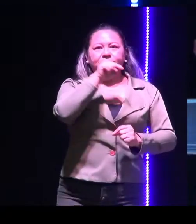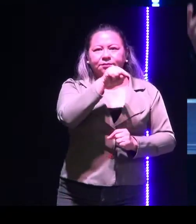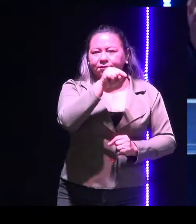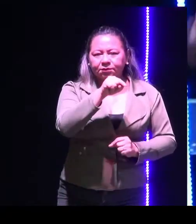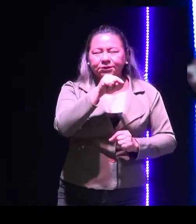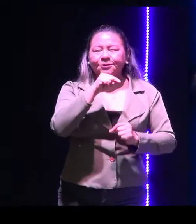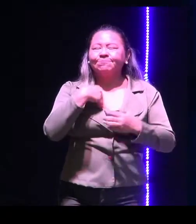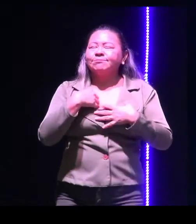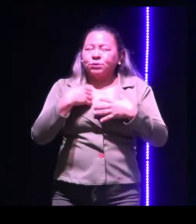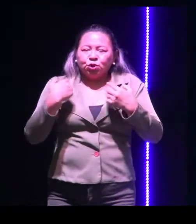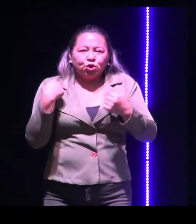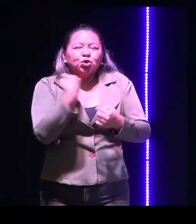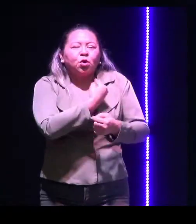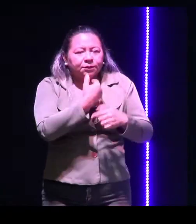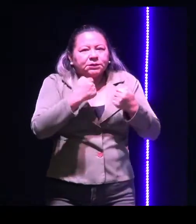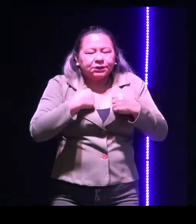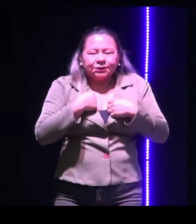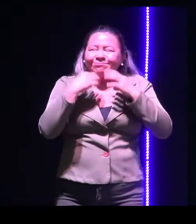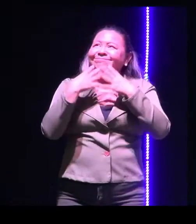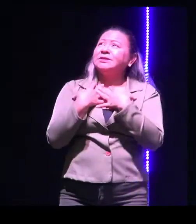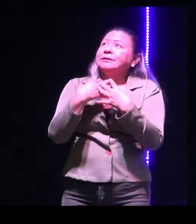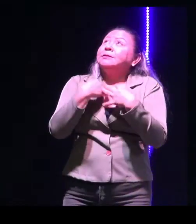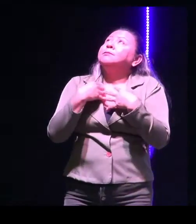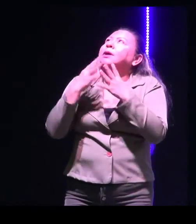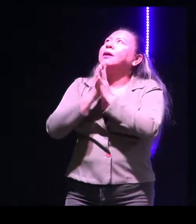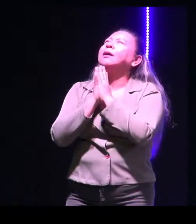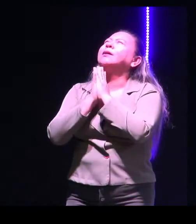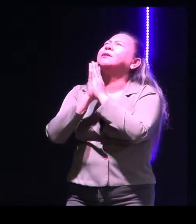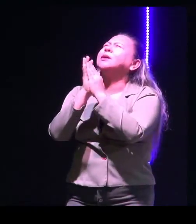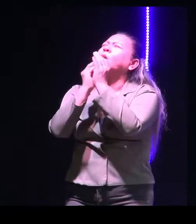de nós, nós precisamos trazer a luz de Cristo.